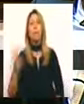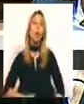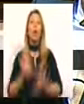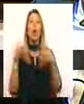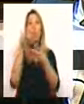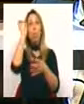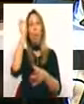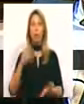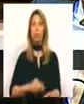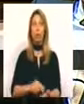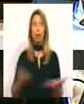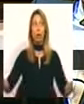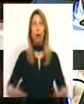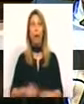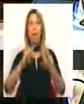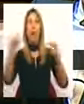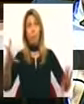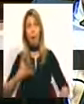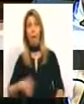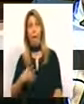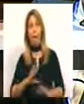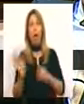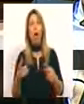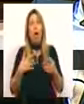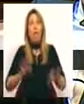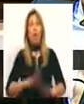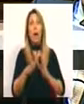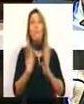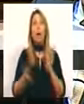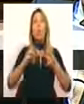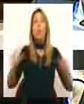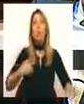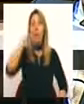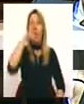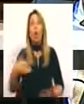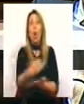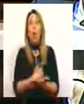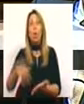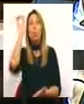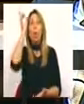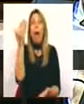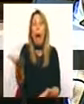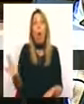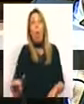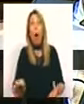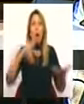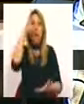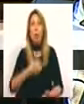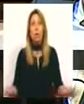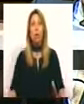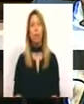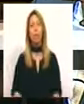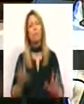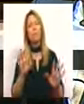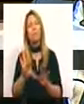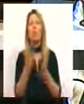querem fechar os seus planos municipais e nem sabem com que meios é que os seus bombeiros contam ou deixam de contar. E a solução não são os EIPs, Sr. Ministro,